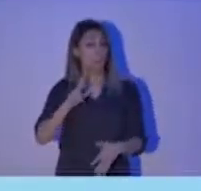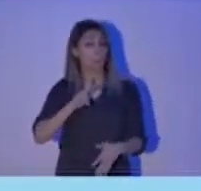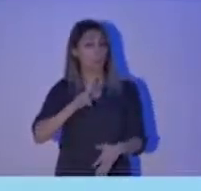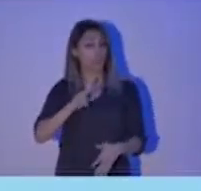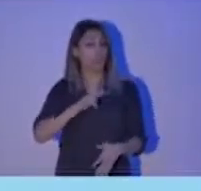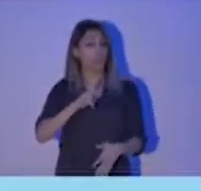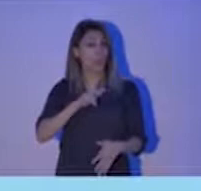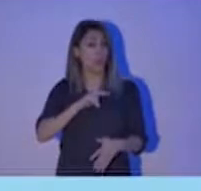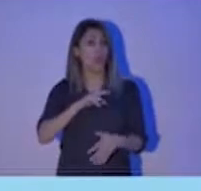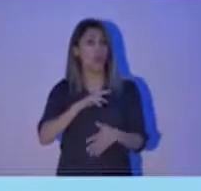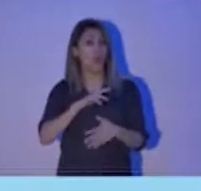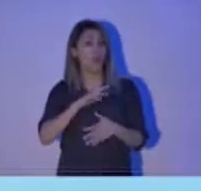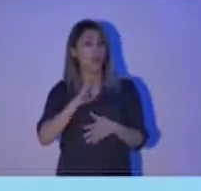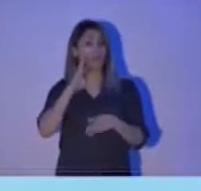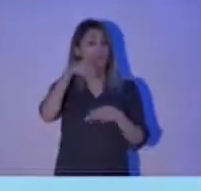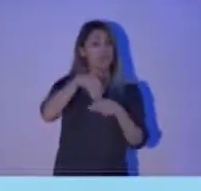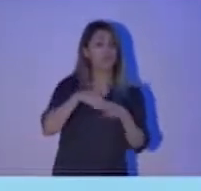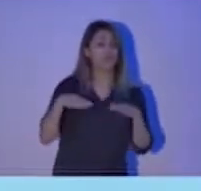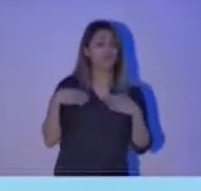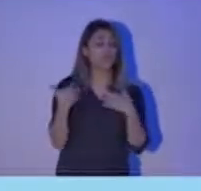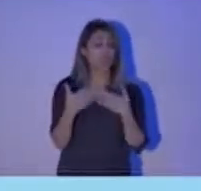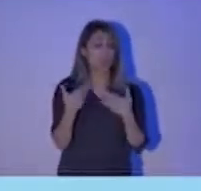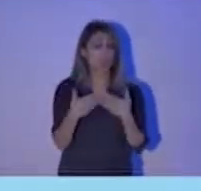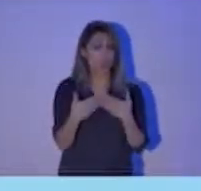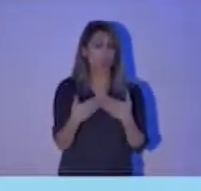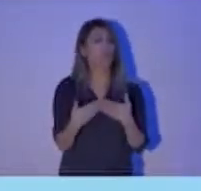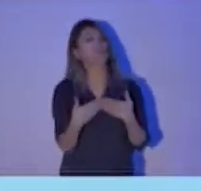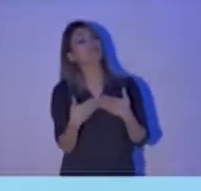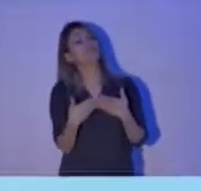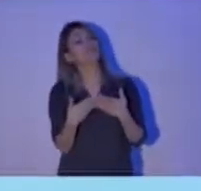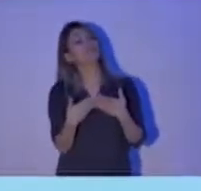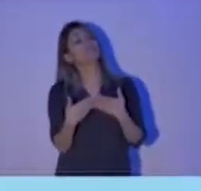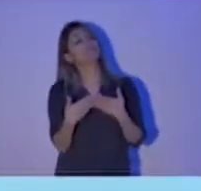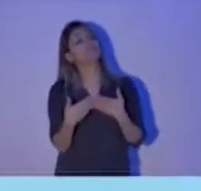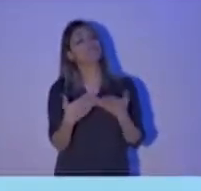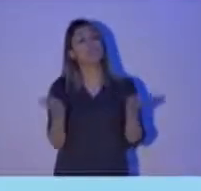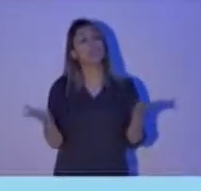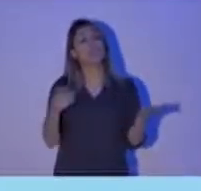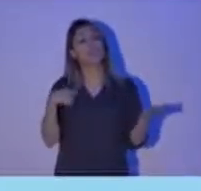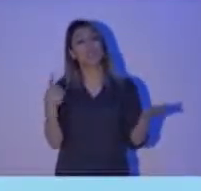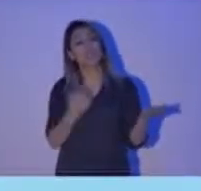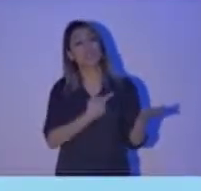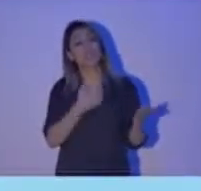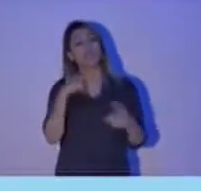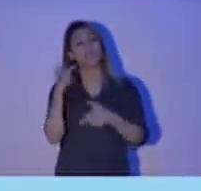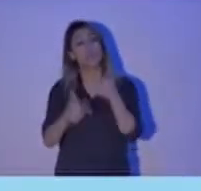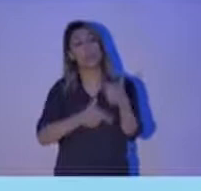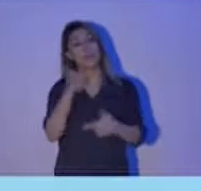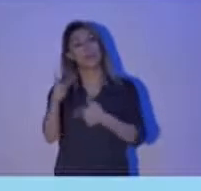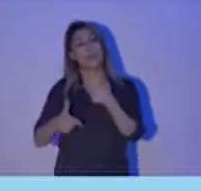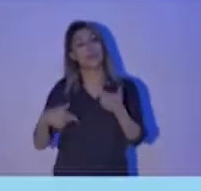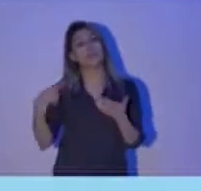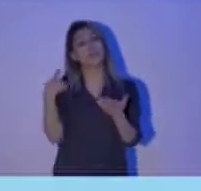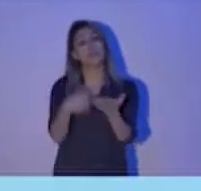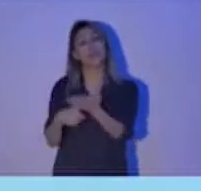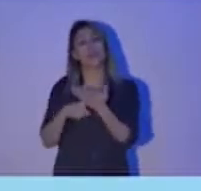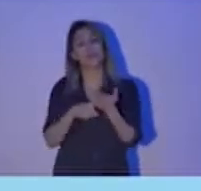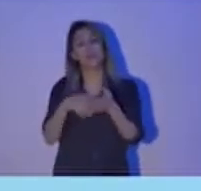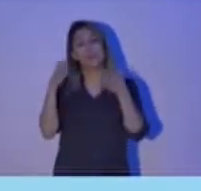articuladas no chão da escola e, a partir do nosso trabalho esse ano, com o compromisso, né, pela